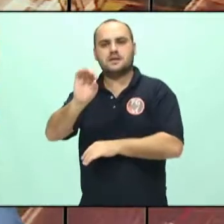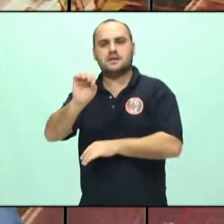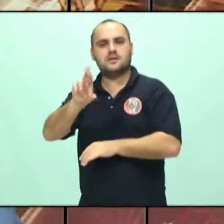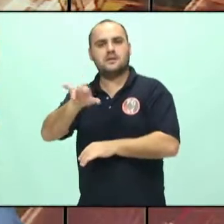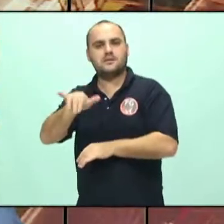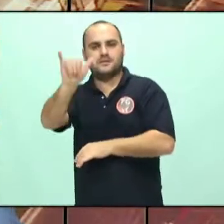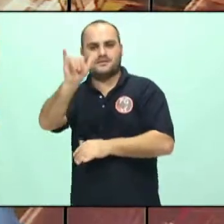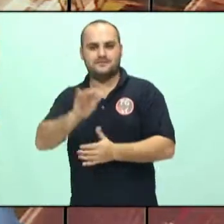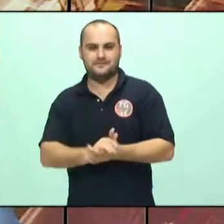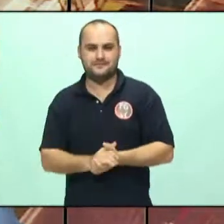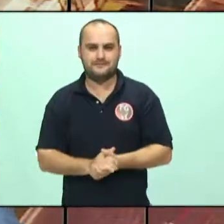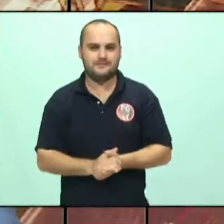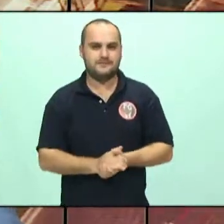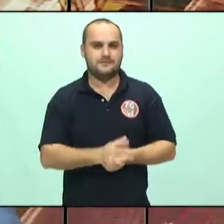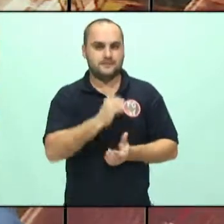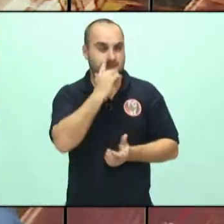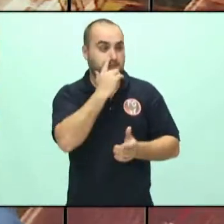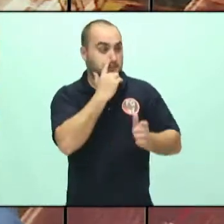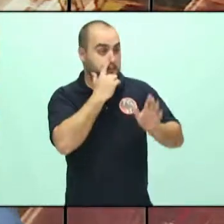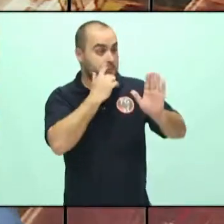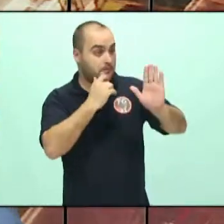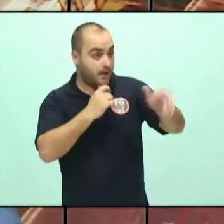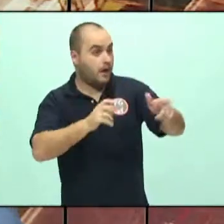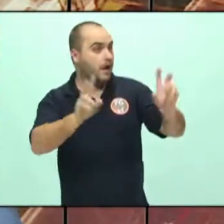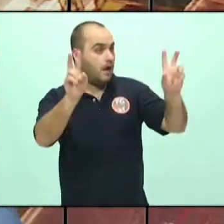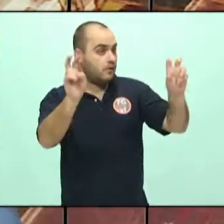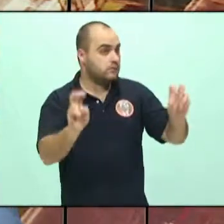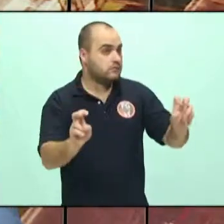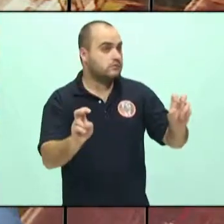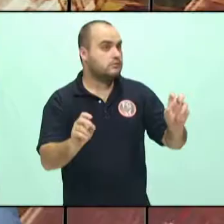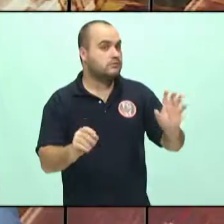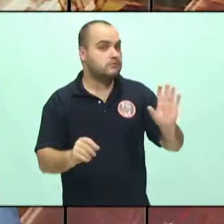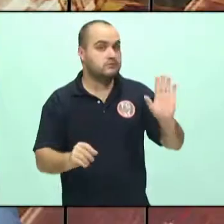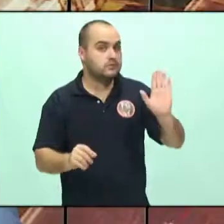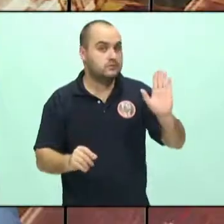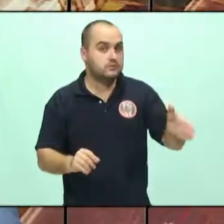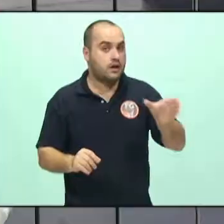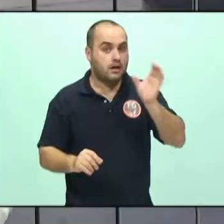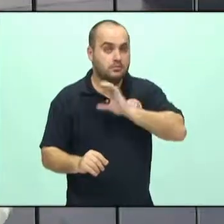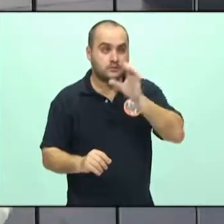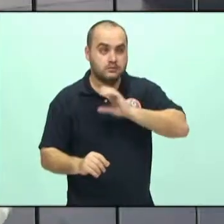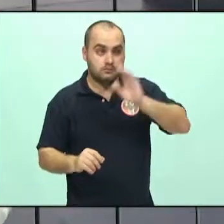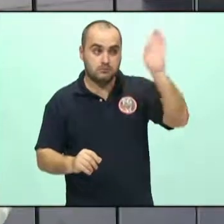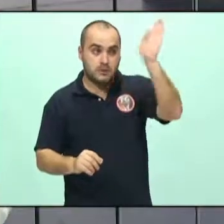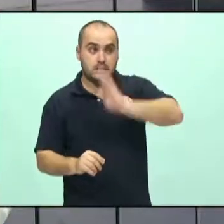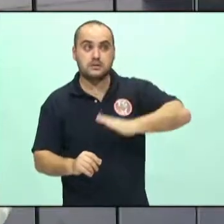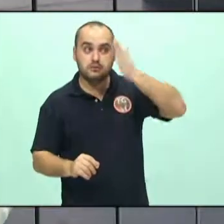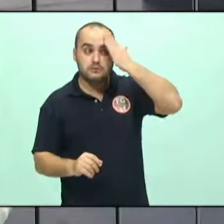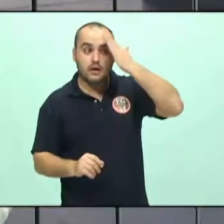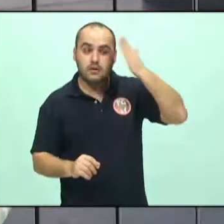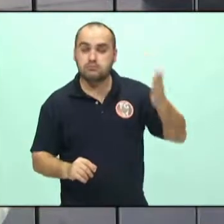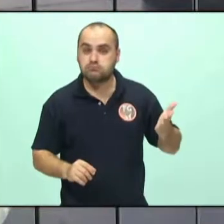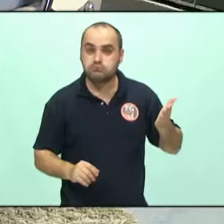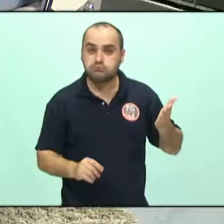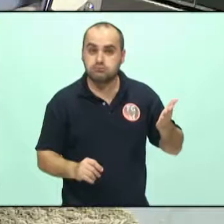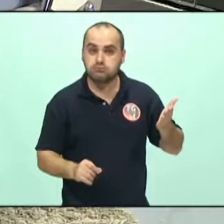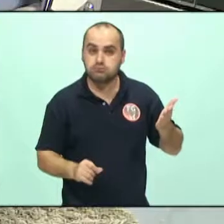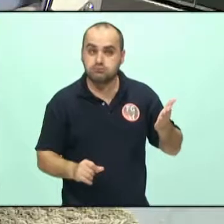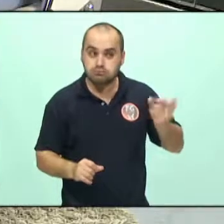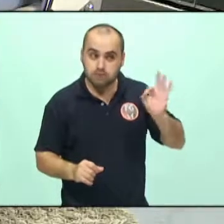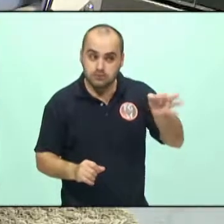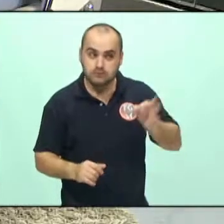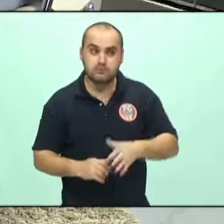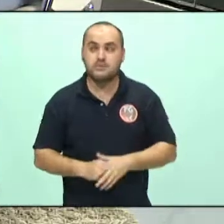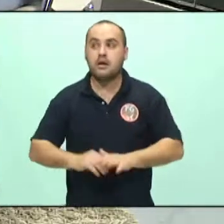É o tipo da matéria que daqui a pouco ganha alcance nacional. Sim. Pela importância... A